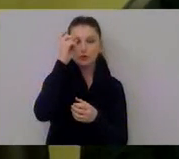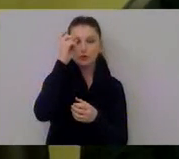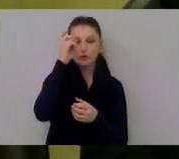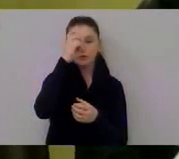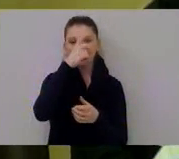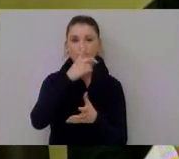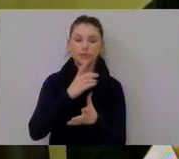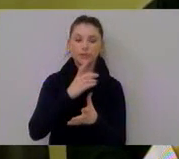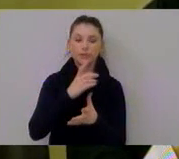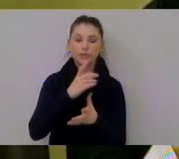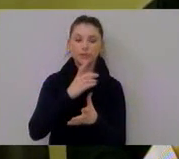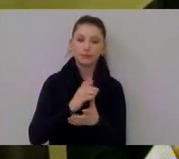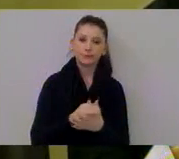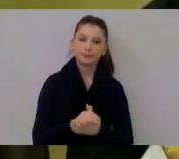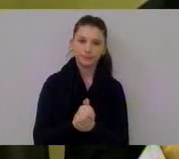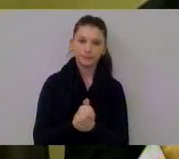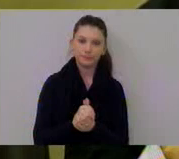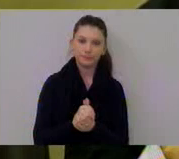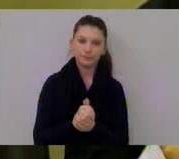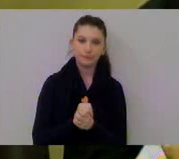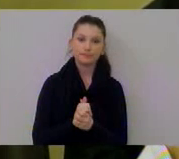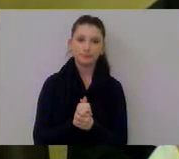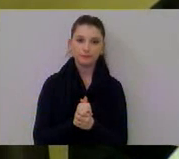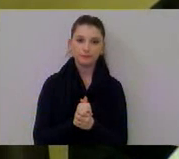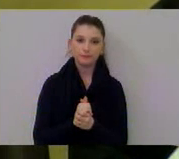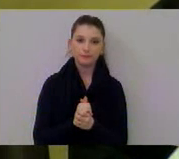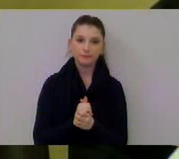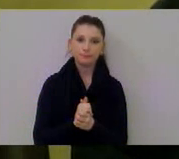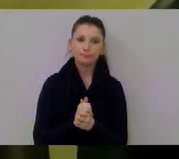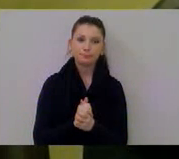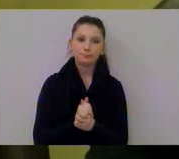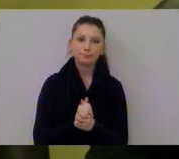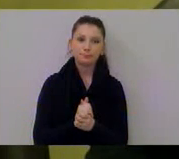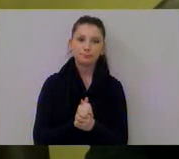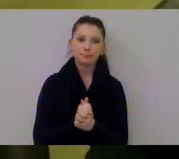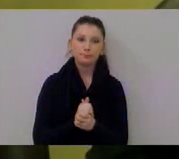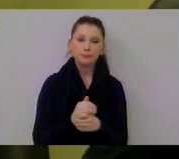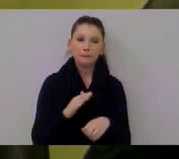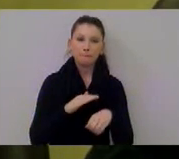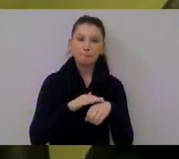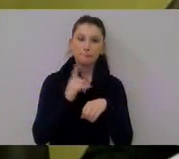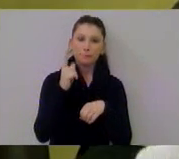Faz uma semana,